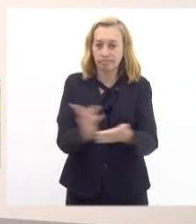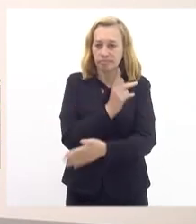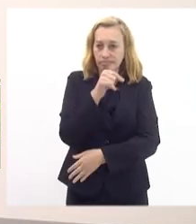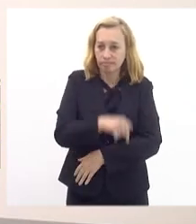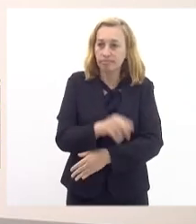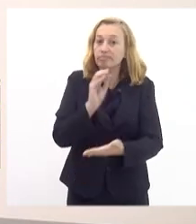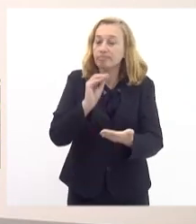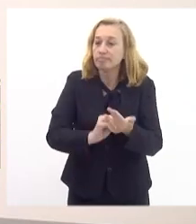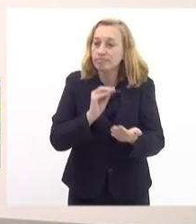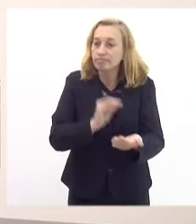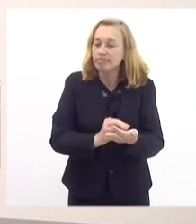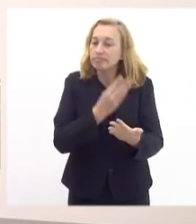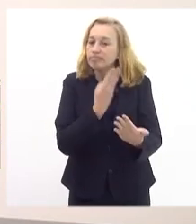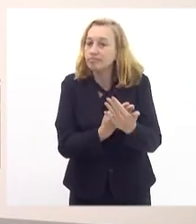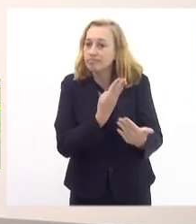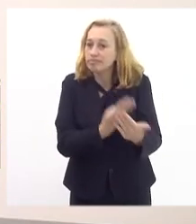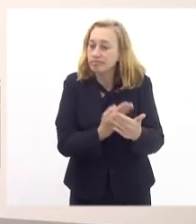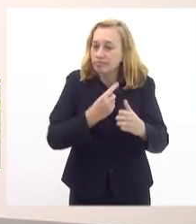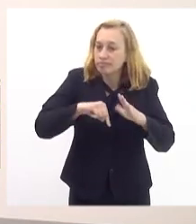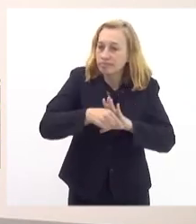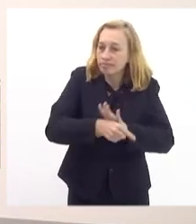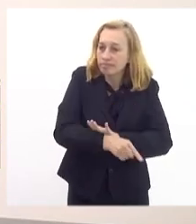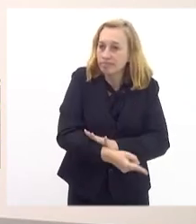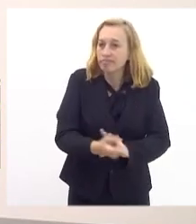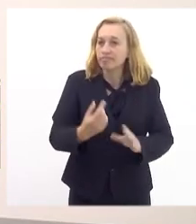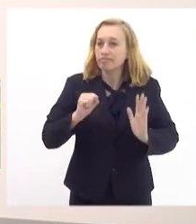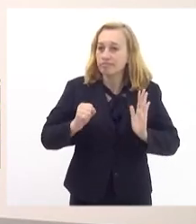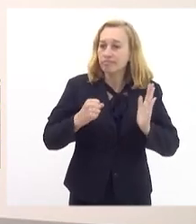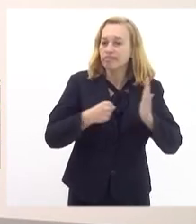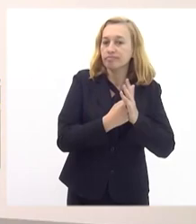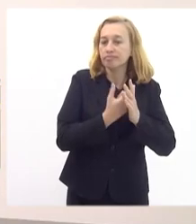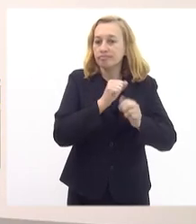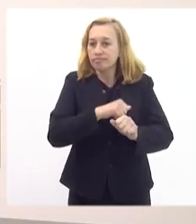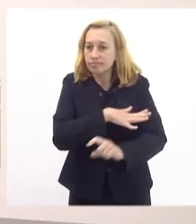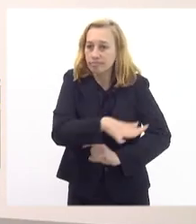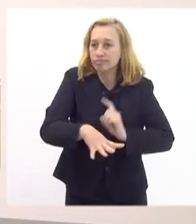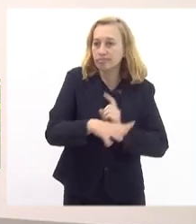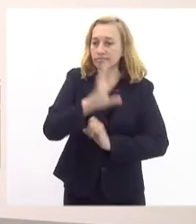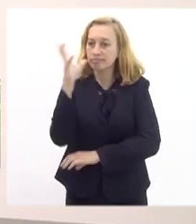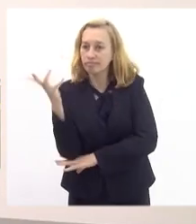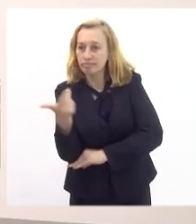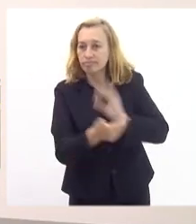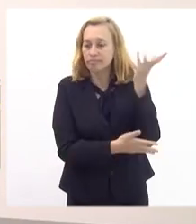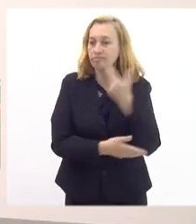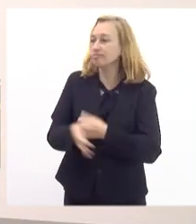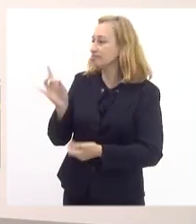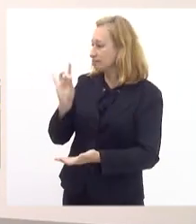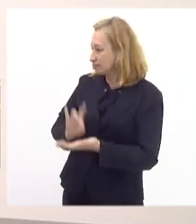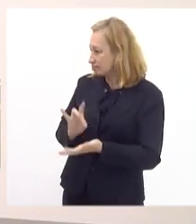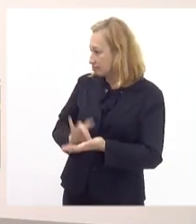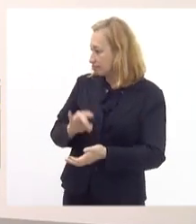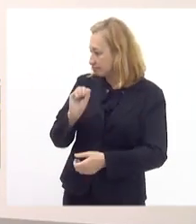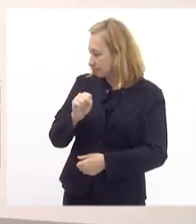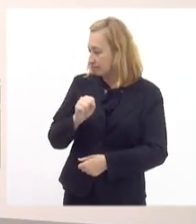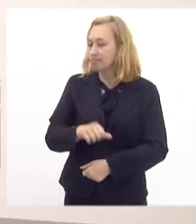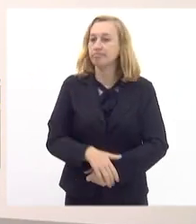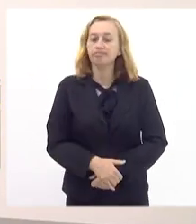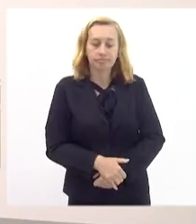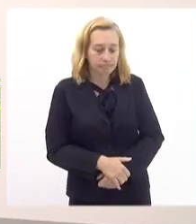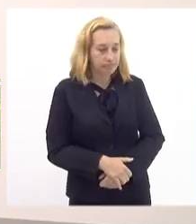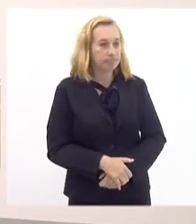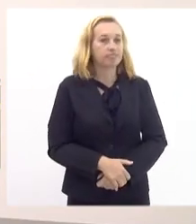falta de estudos aprofundados dos impactos sociais e ambientais foi